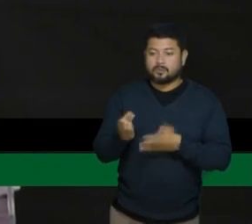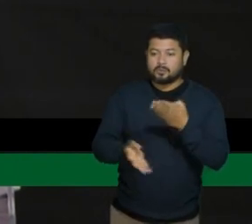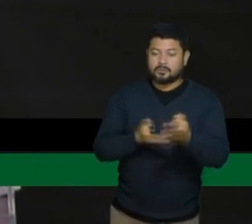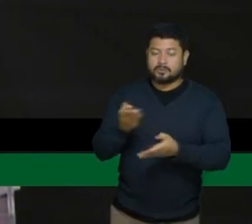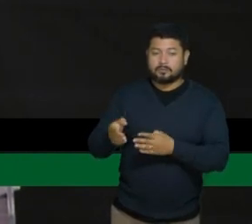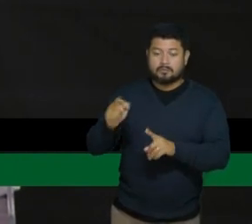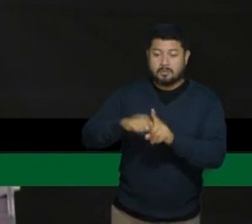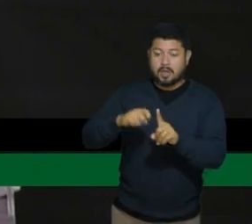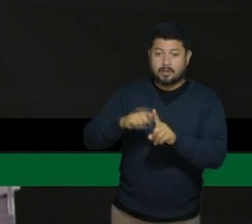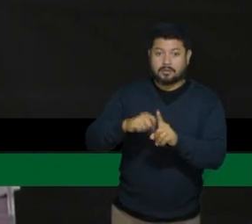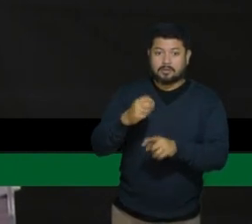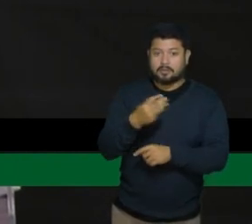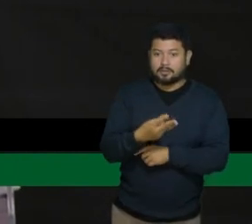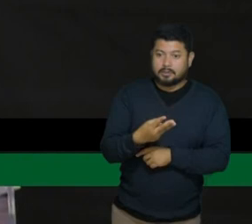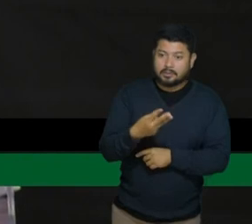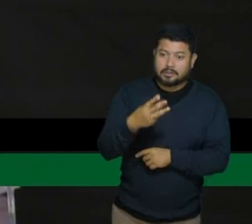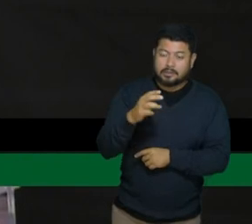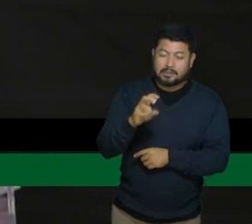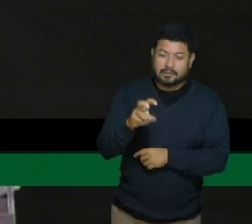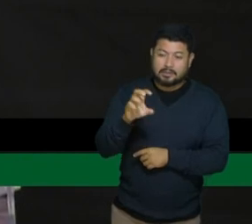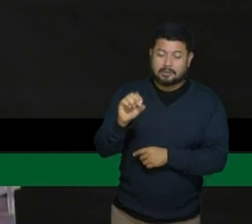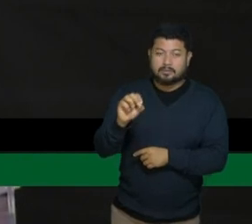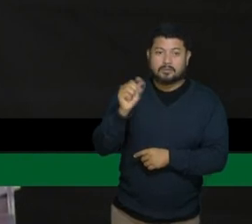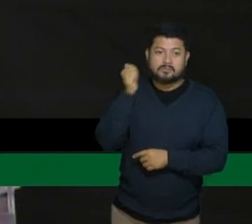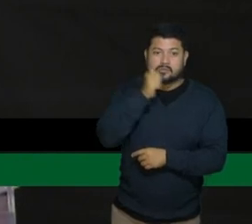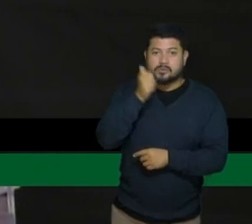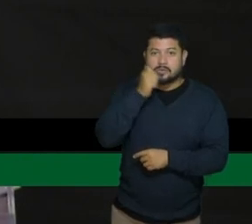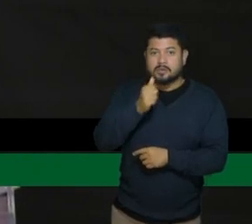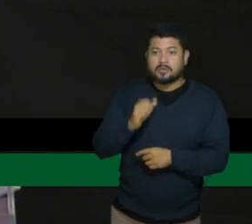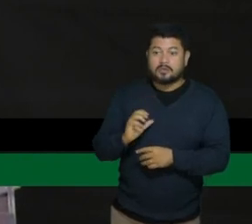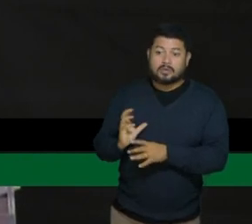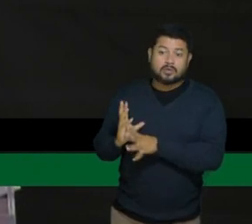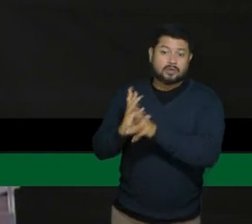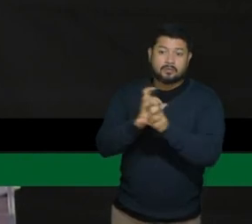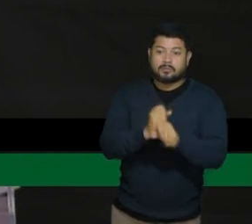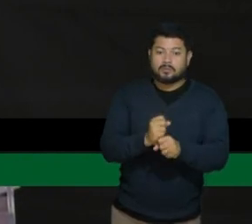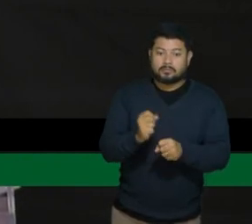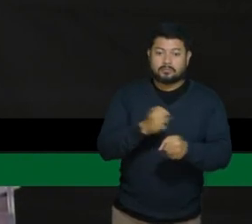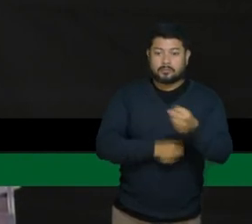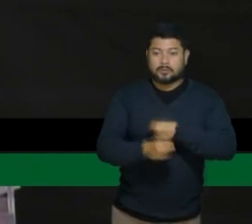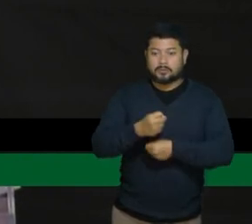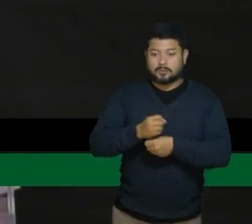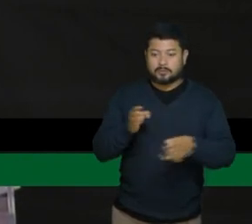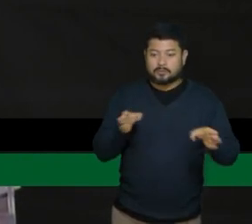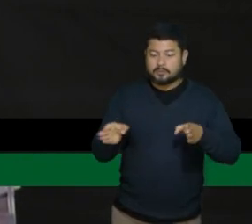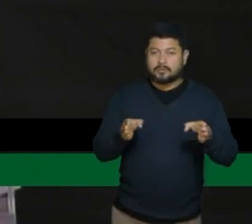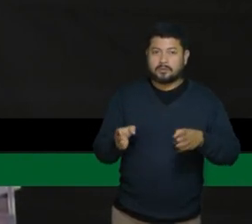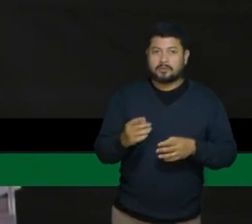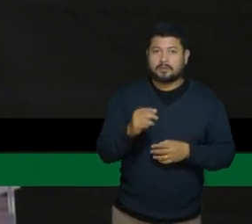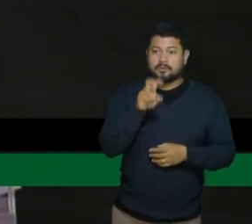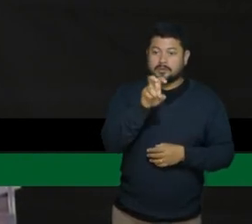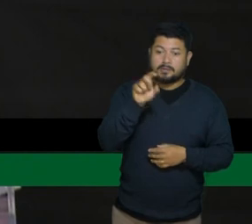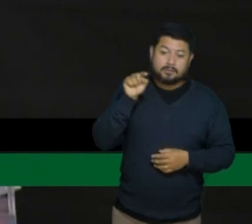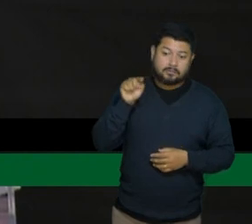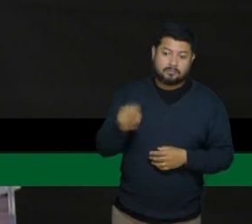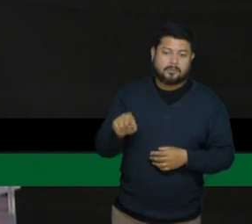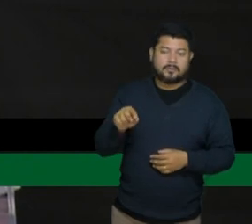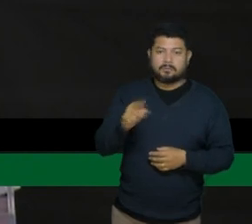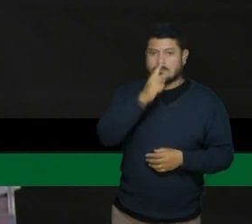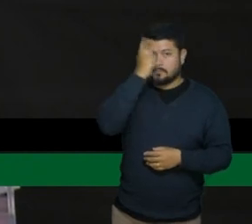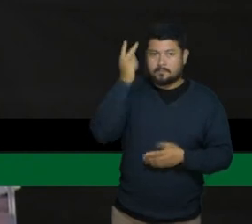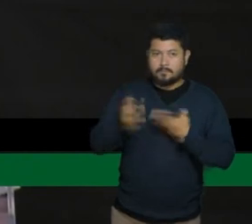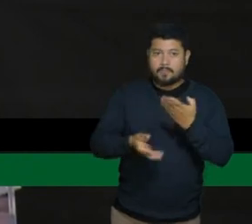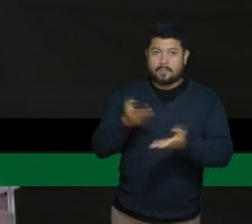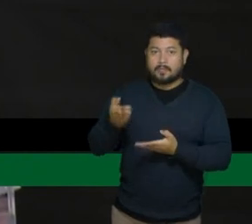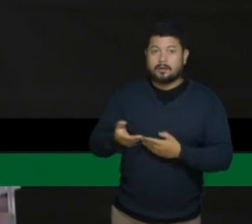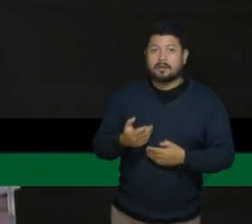mês, totalizando no ano quase 5 mil atendimentos e pacientes que preferem serem atendidas pela